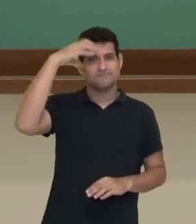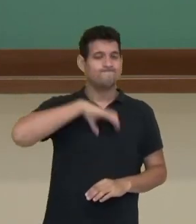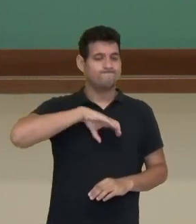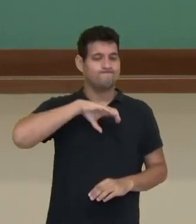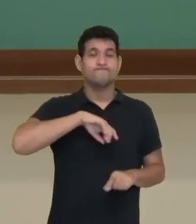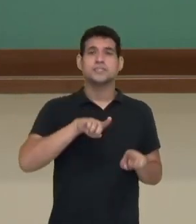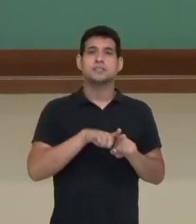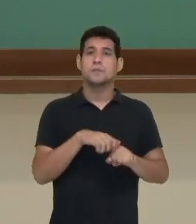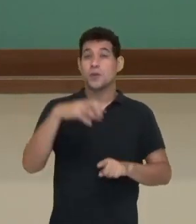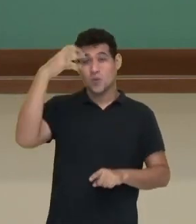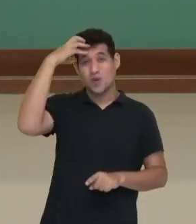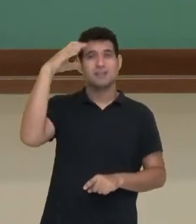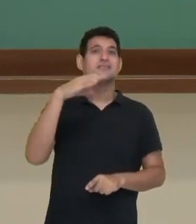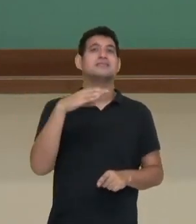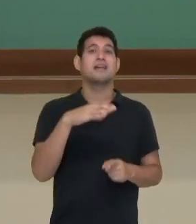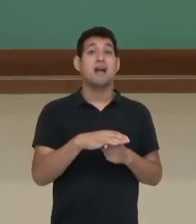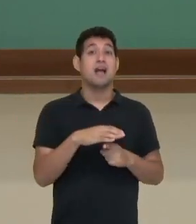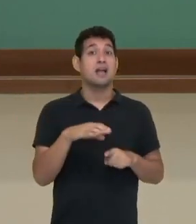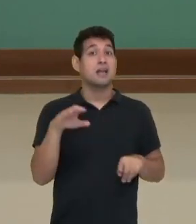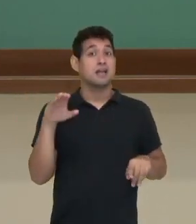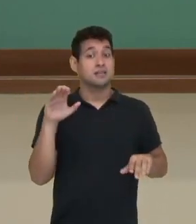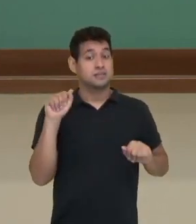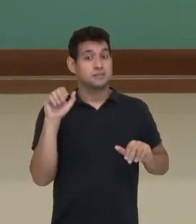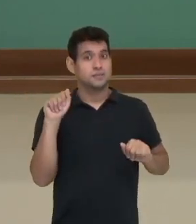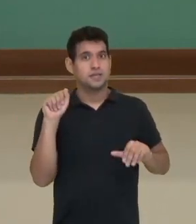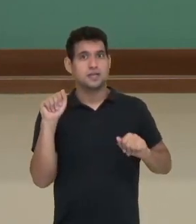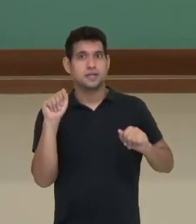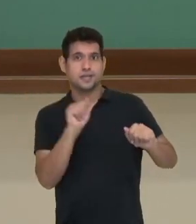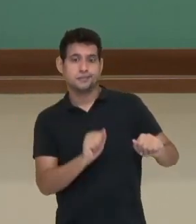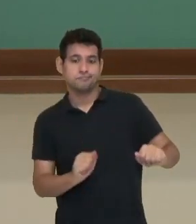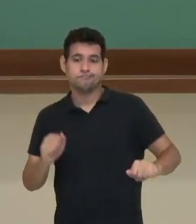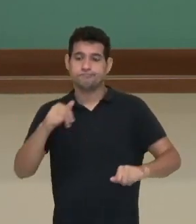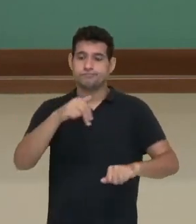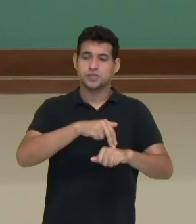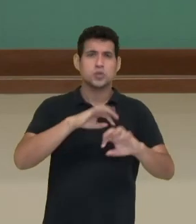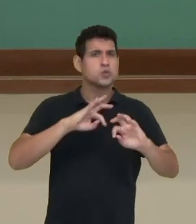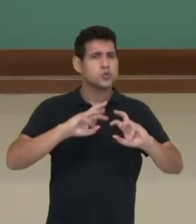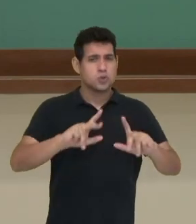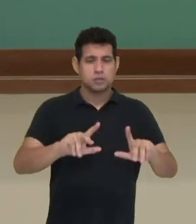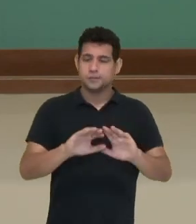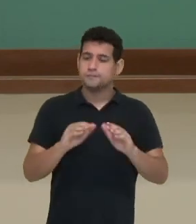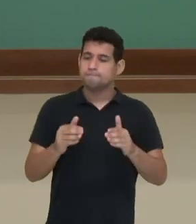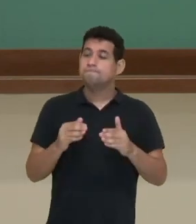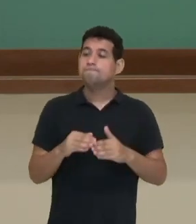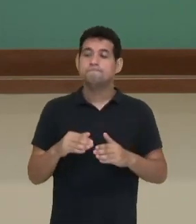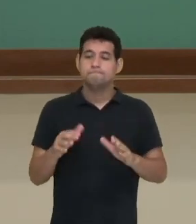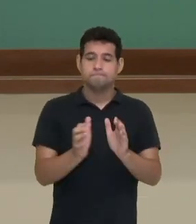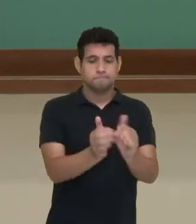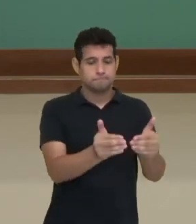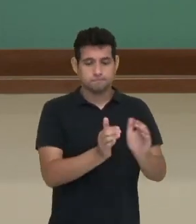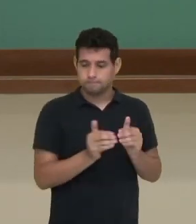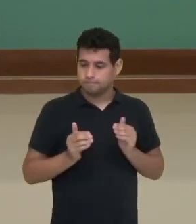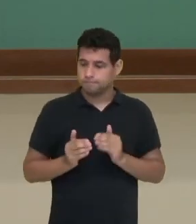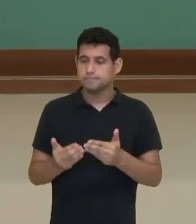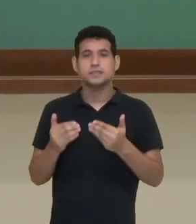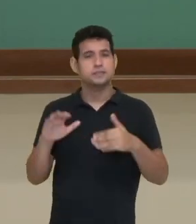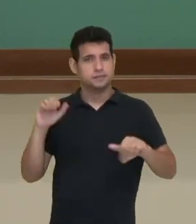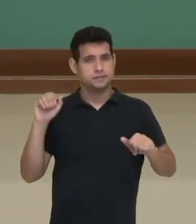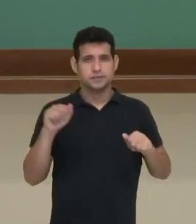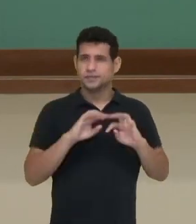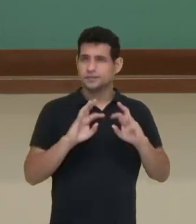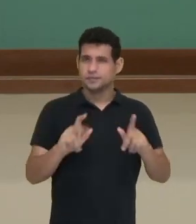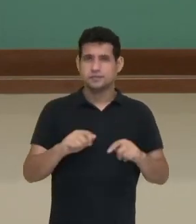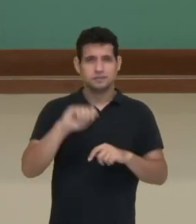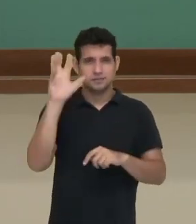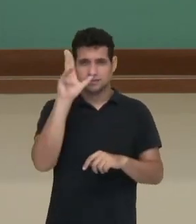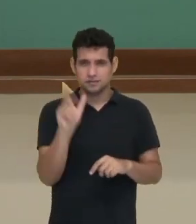e o rei da Espanha passa a comandar todas as colônias portuguesas, tanto na América como na África e